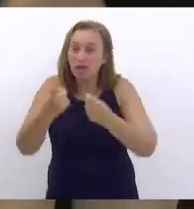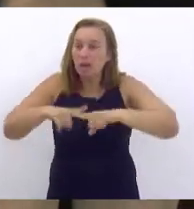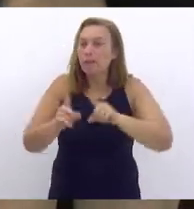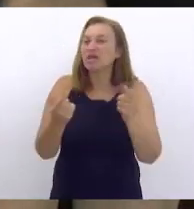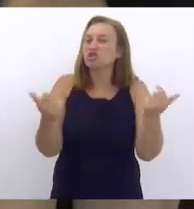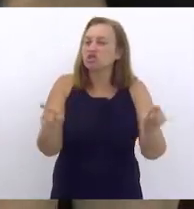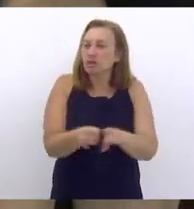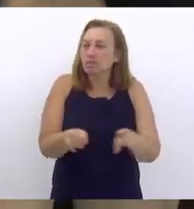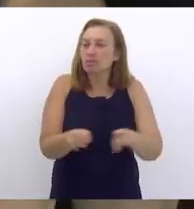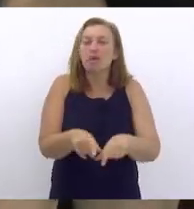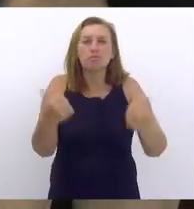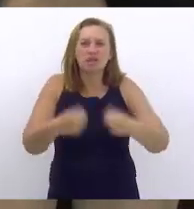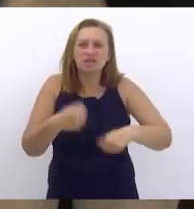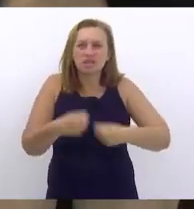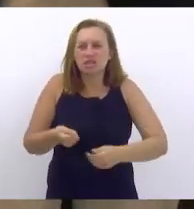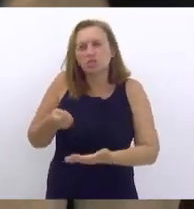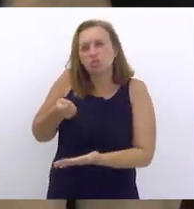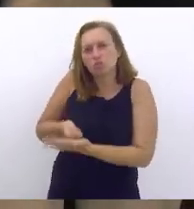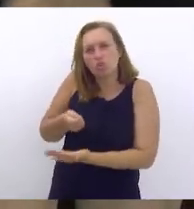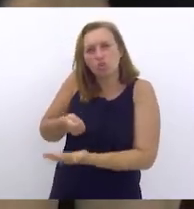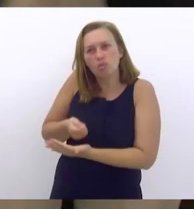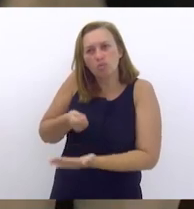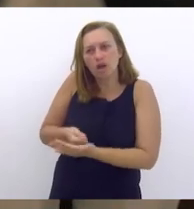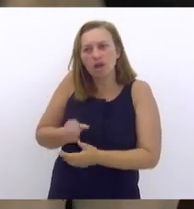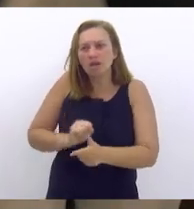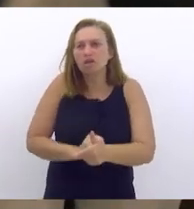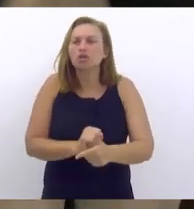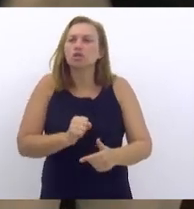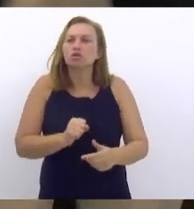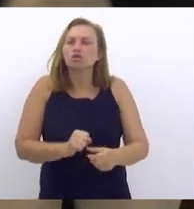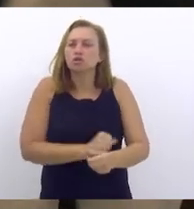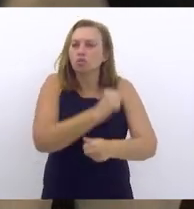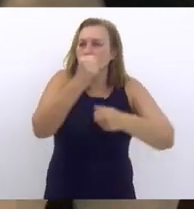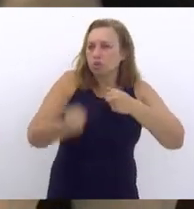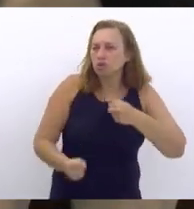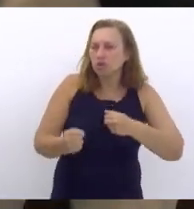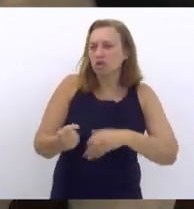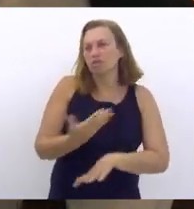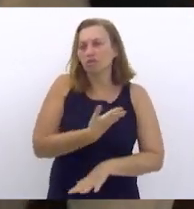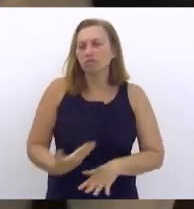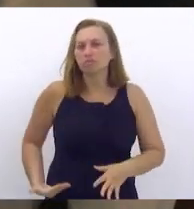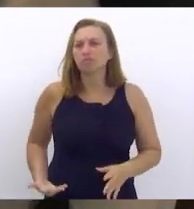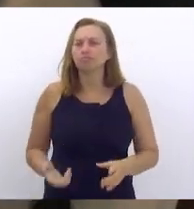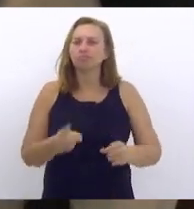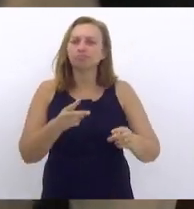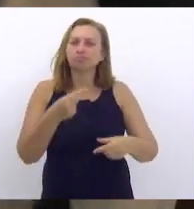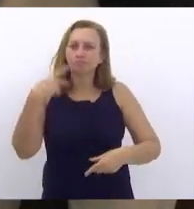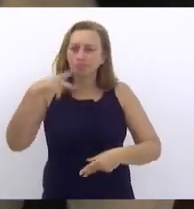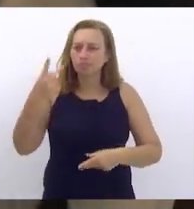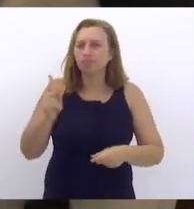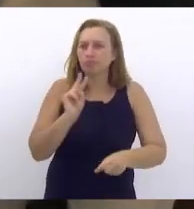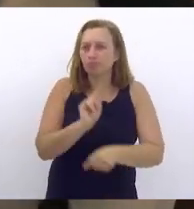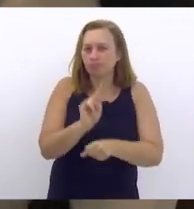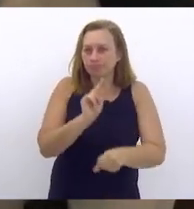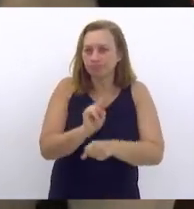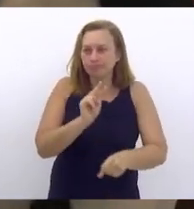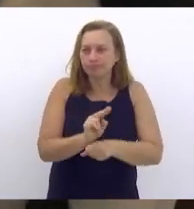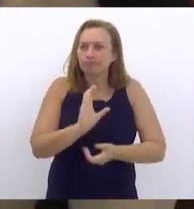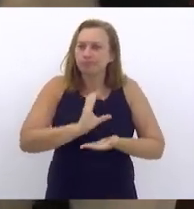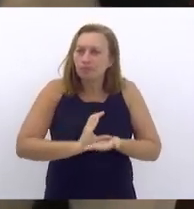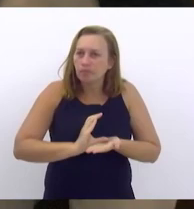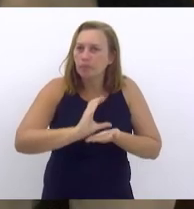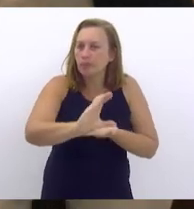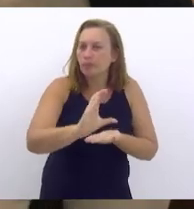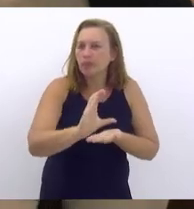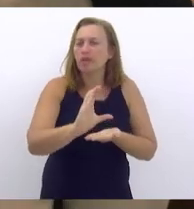precisamos cobrar do poder público que pense em políticas de prevenção, que garanta orçamento para a